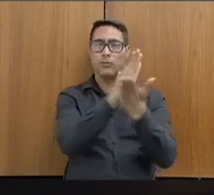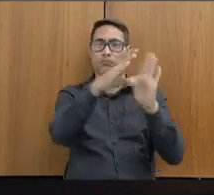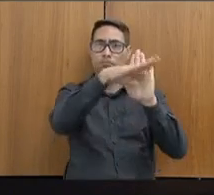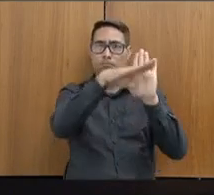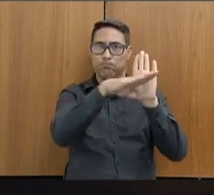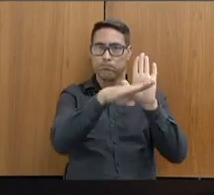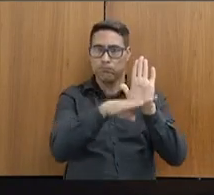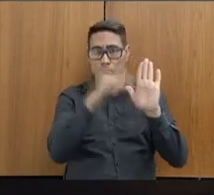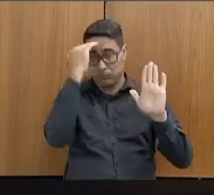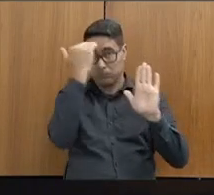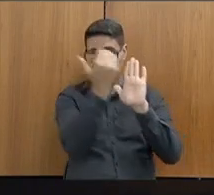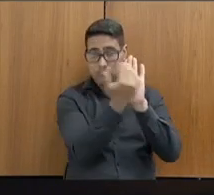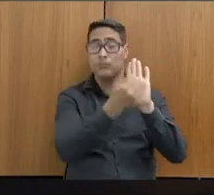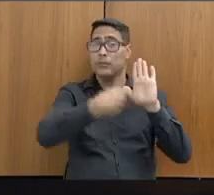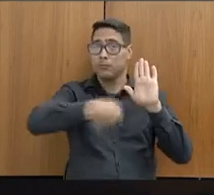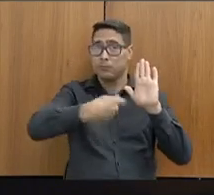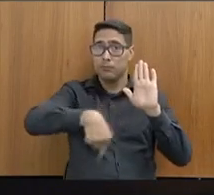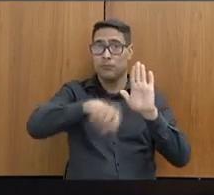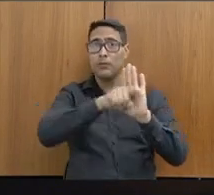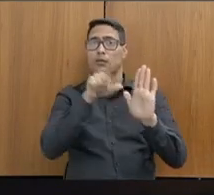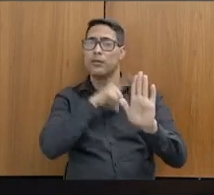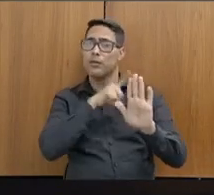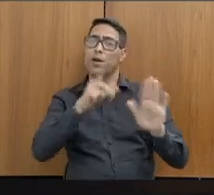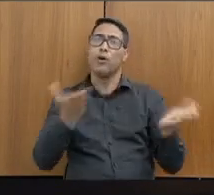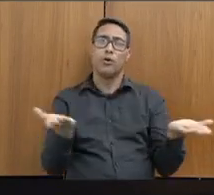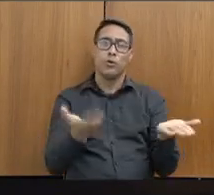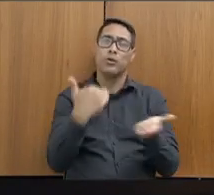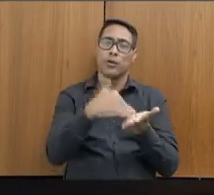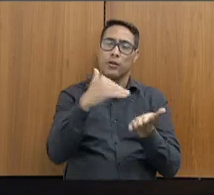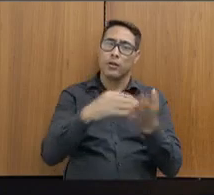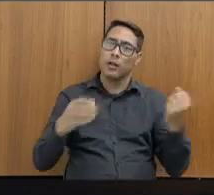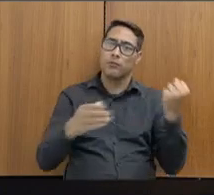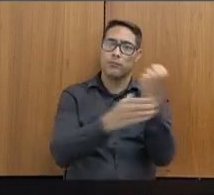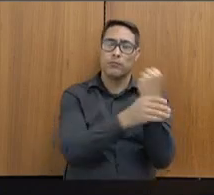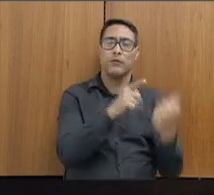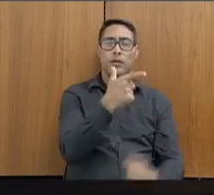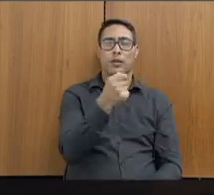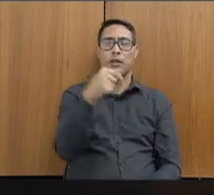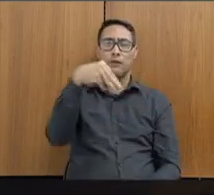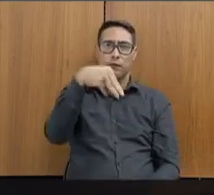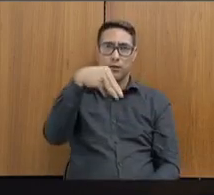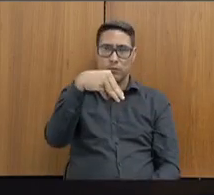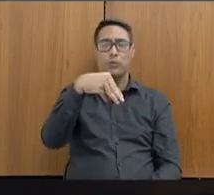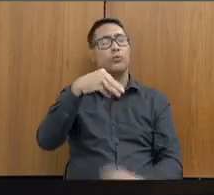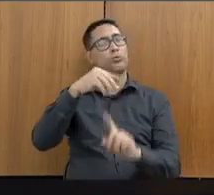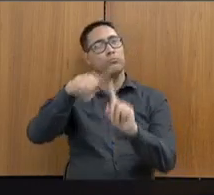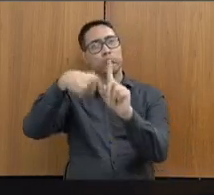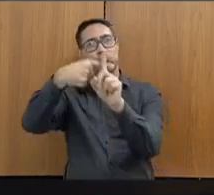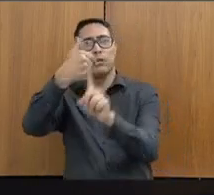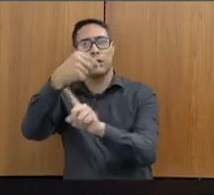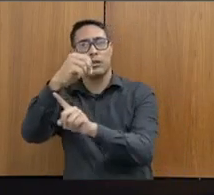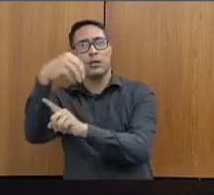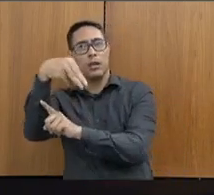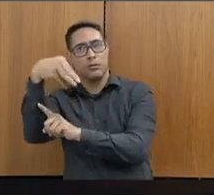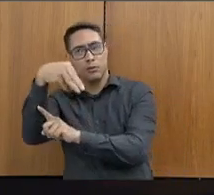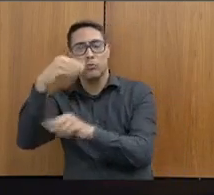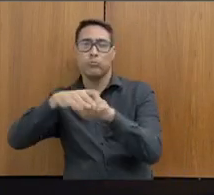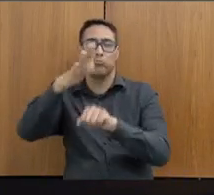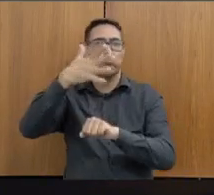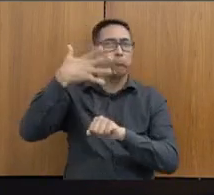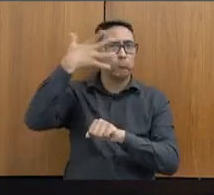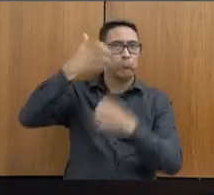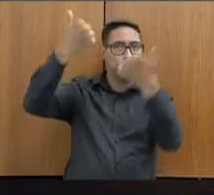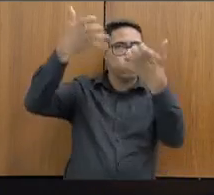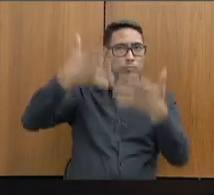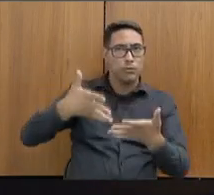e procedimentos. O secretário de Estado de Justiça e Segurança Pública é explorado de até 20 minutos, prorrogável por mais 10 minutos, para a sua exposição.